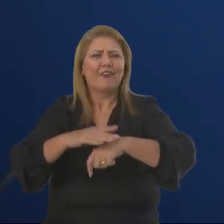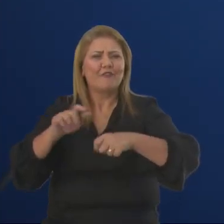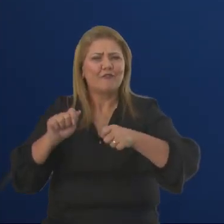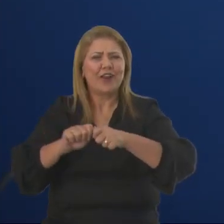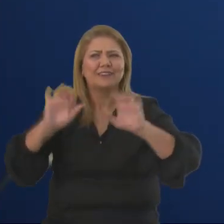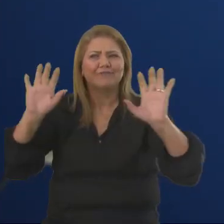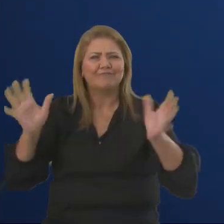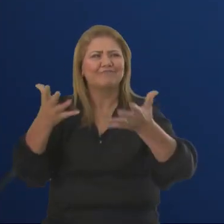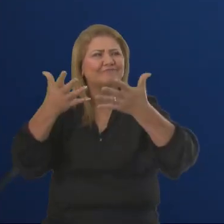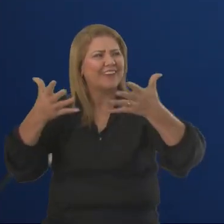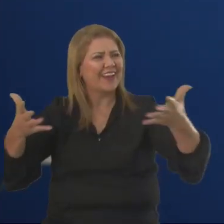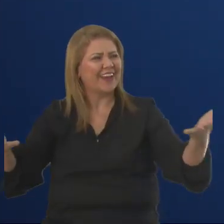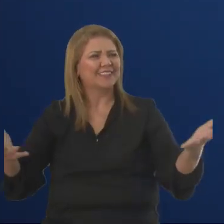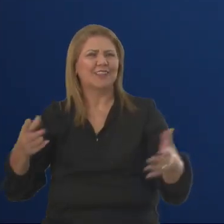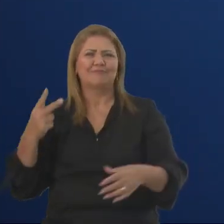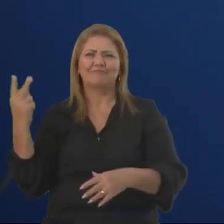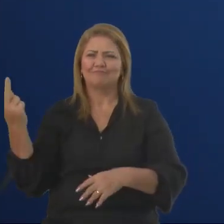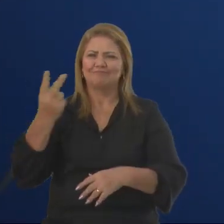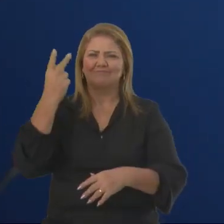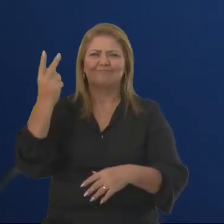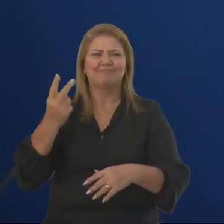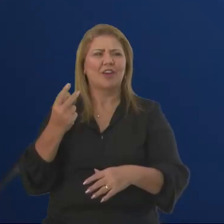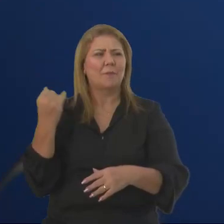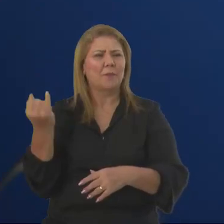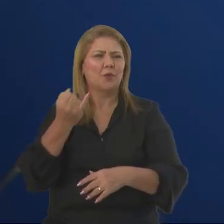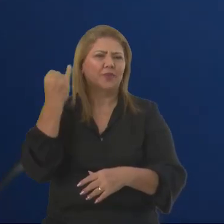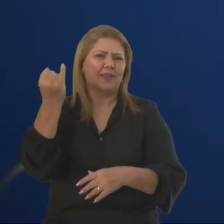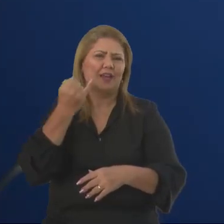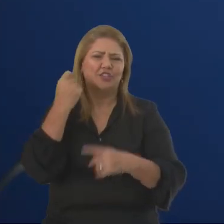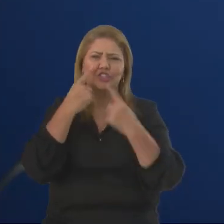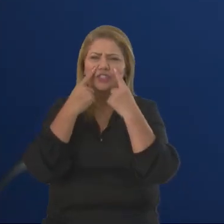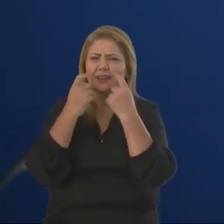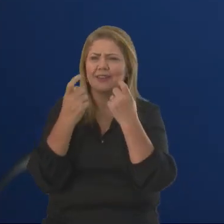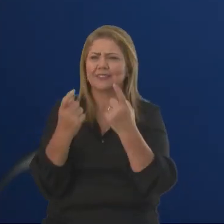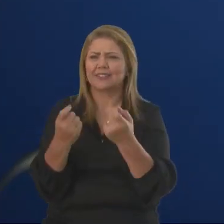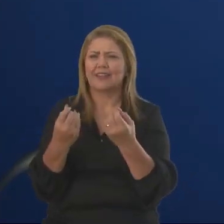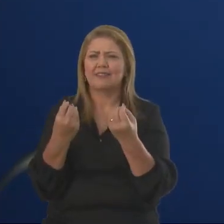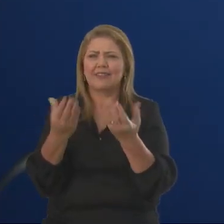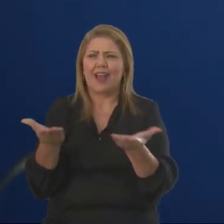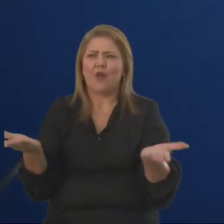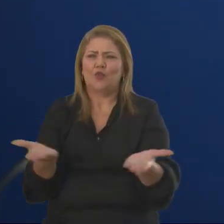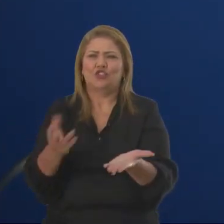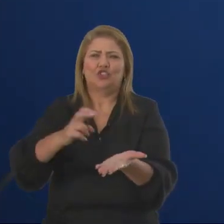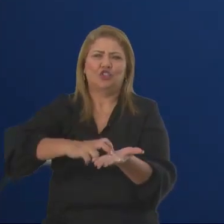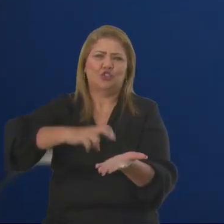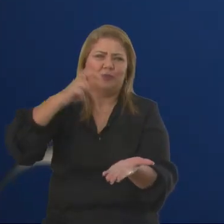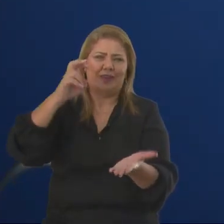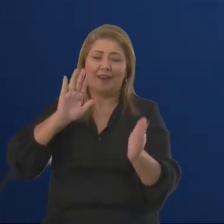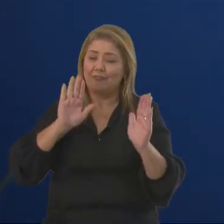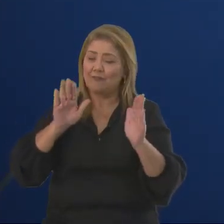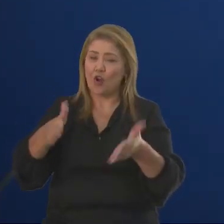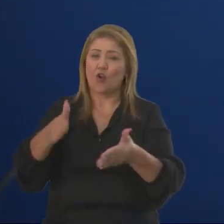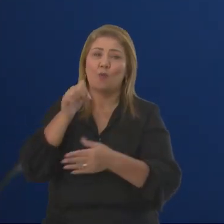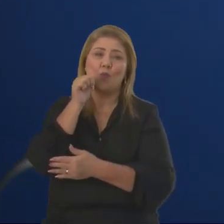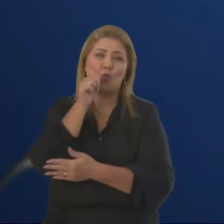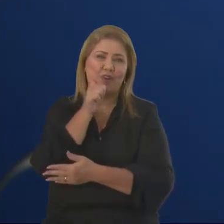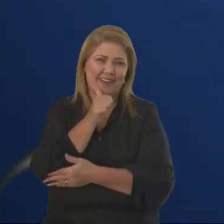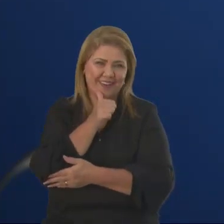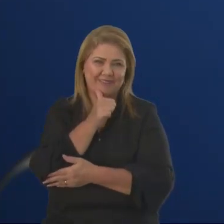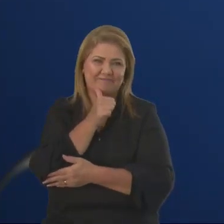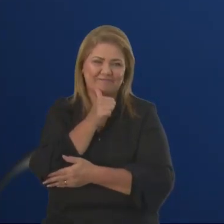rico, tão interessante, que nos proporciona hoje, nessa manhã, voltado para as mulheres.